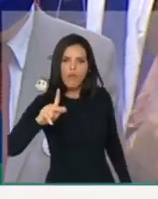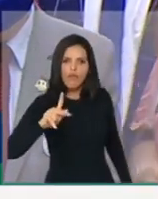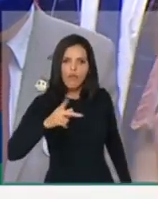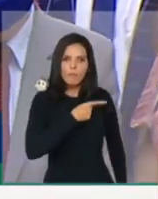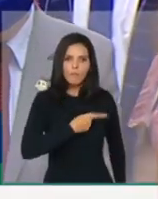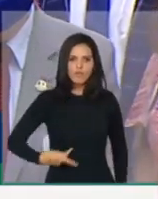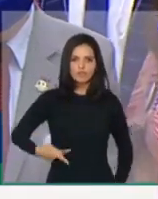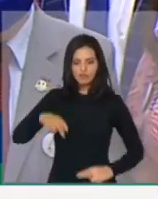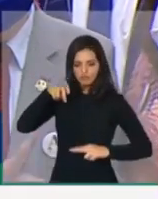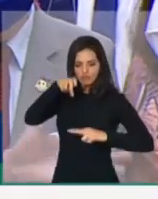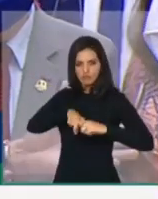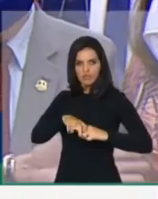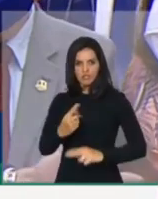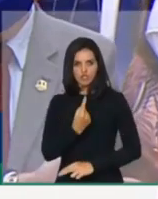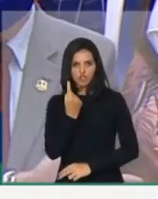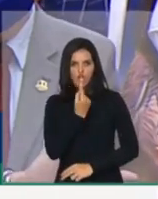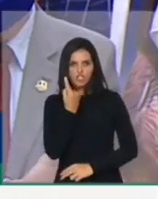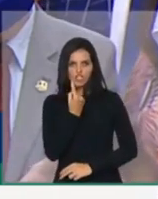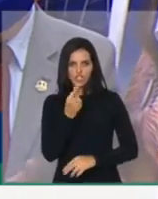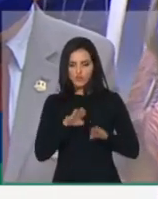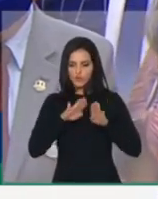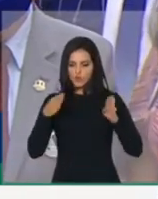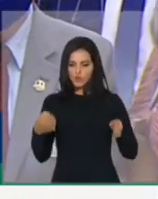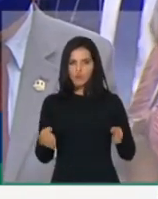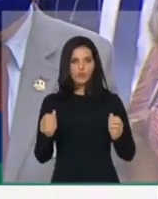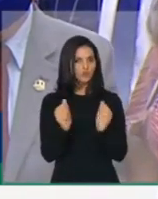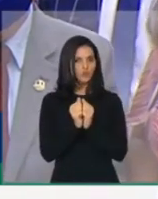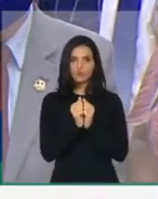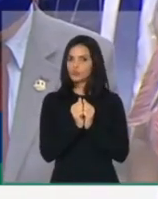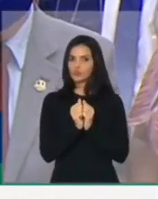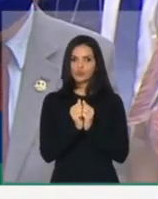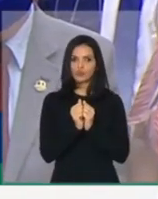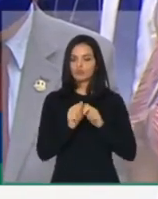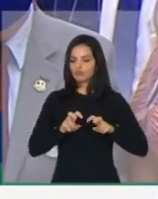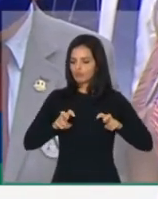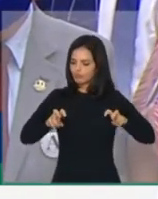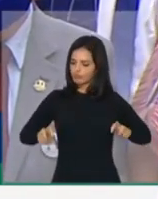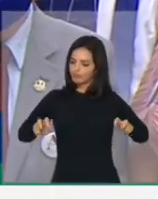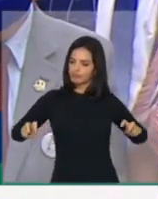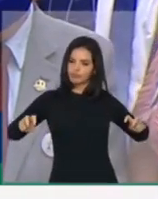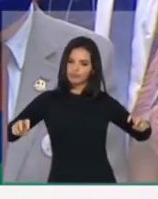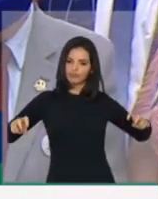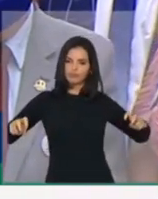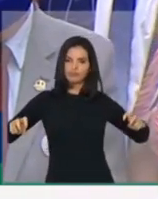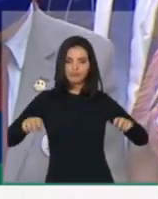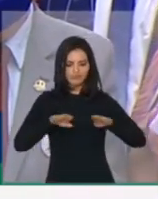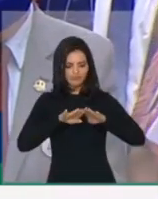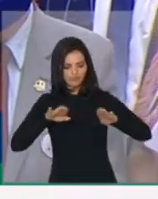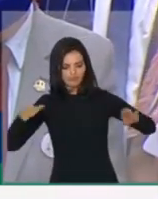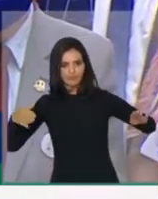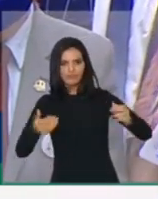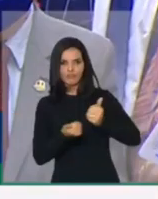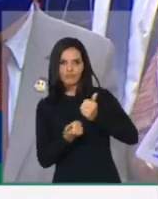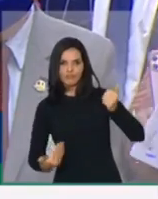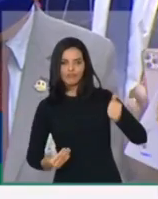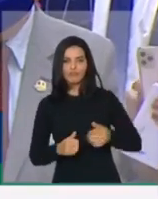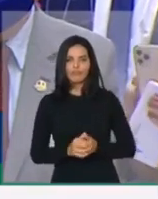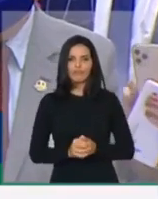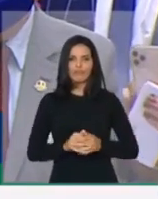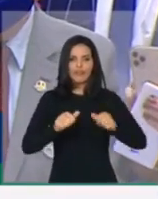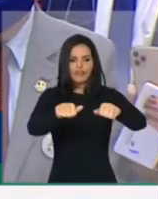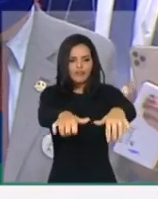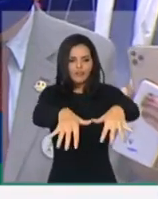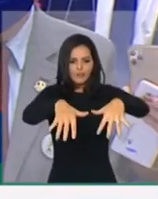mesa individual. O presidente trabalha ao lado dos demais membros da mesa. A arquitetura desta